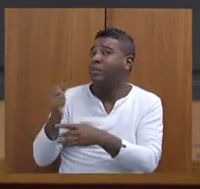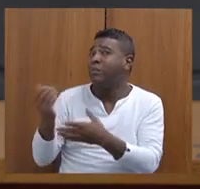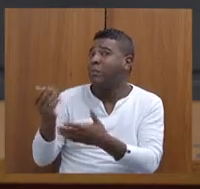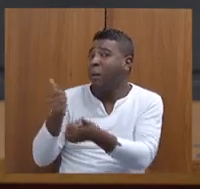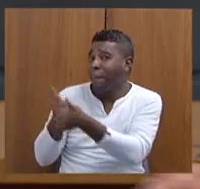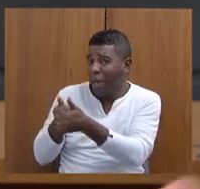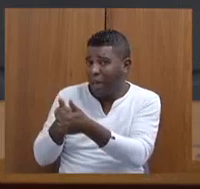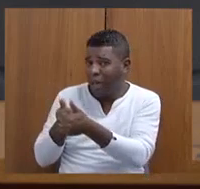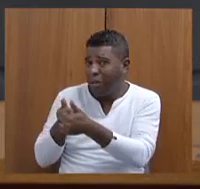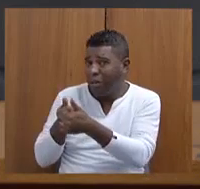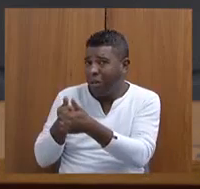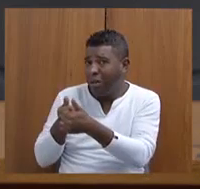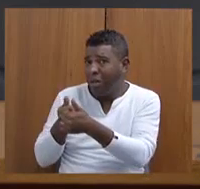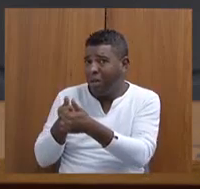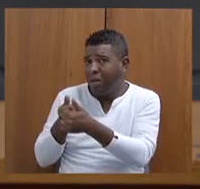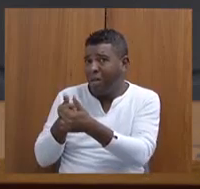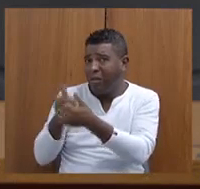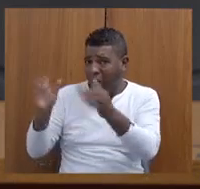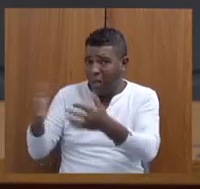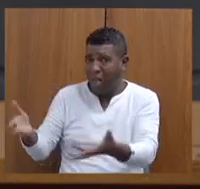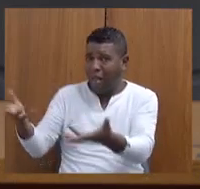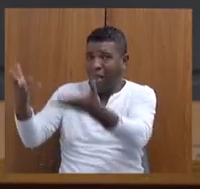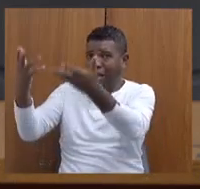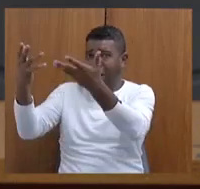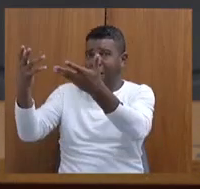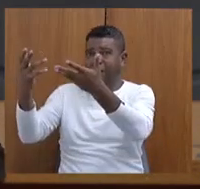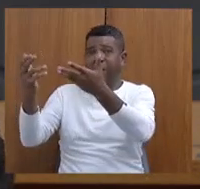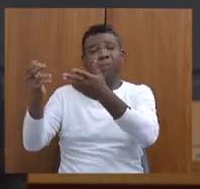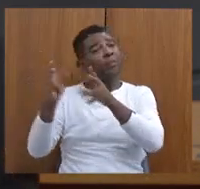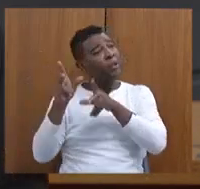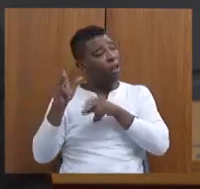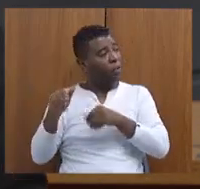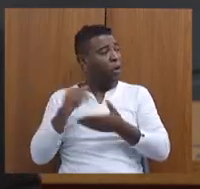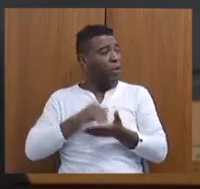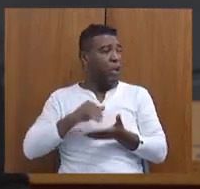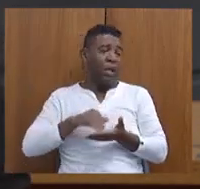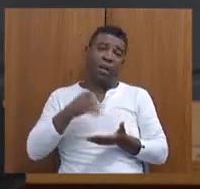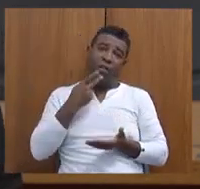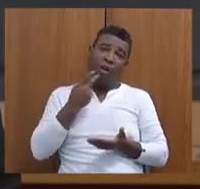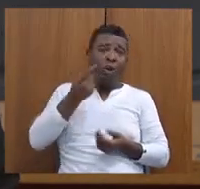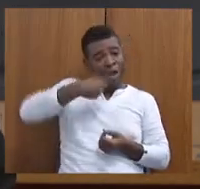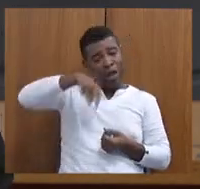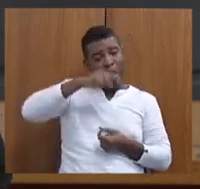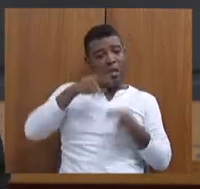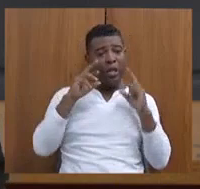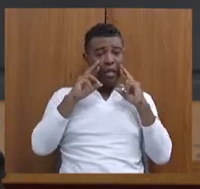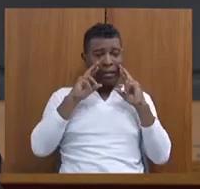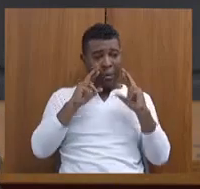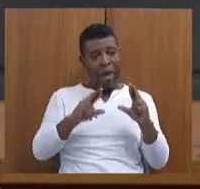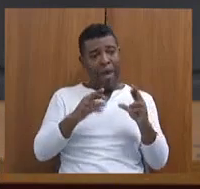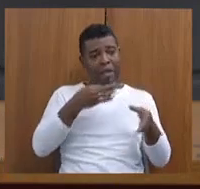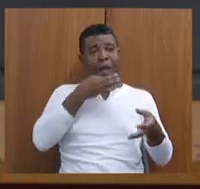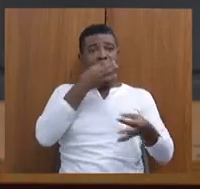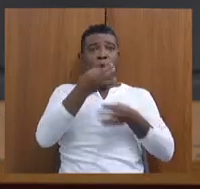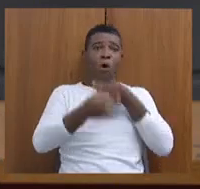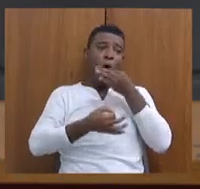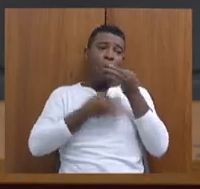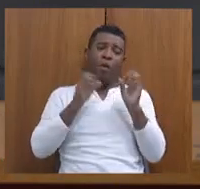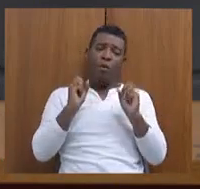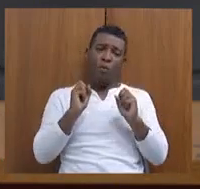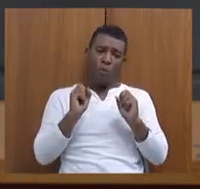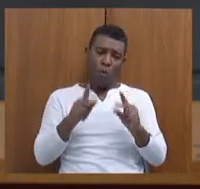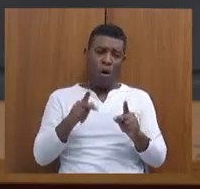bem disso secretário a gente respeita as mais diversas colocações entende isso